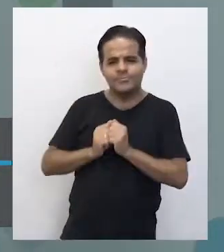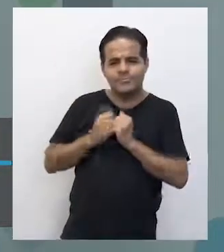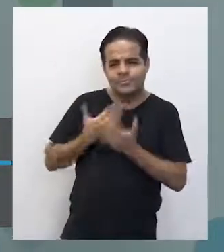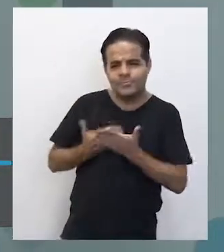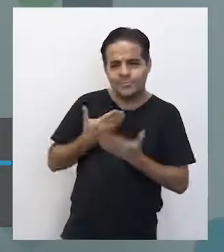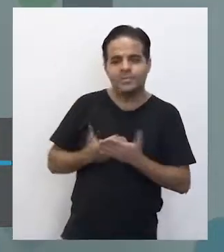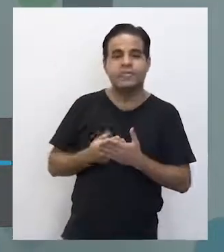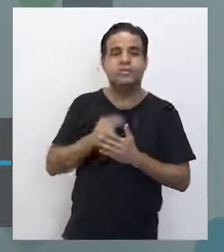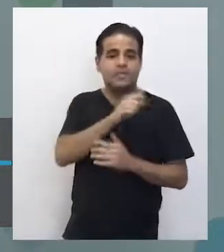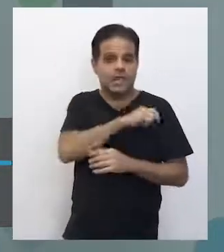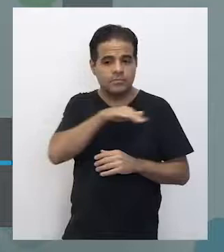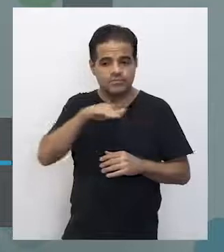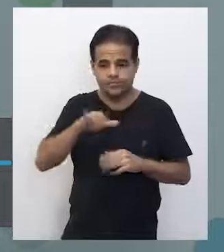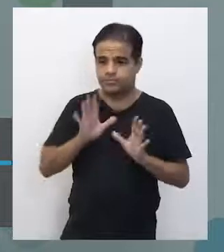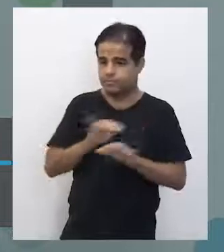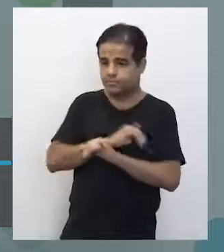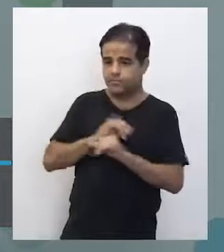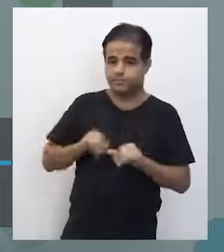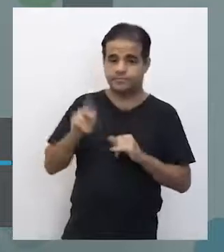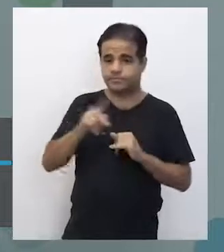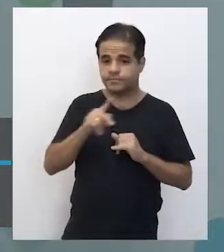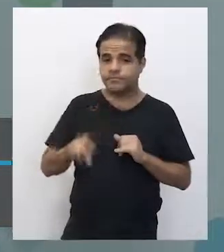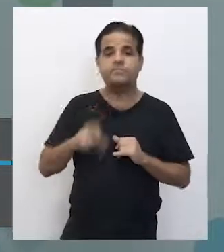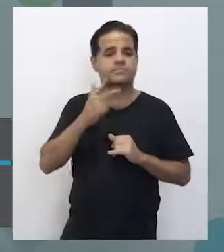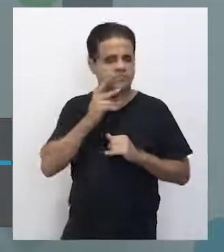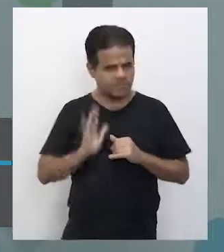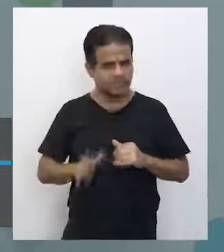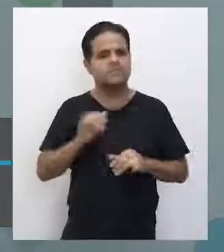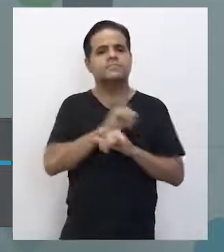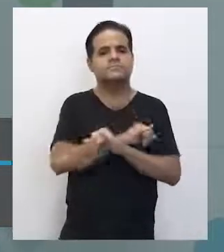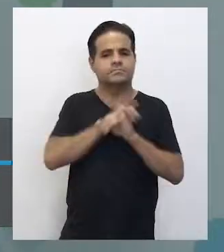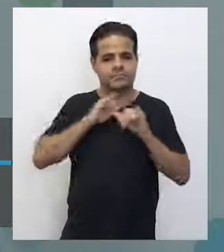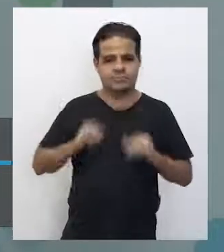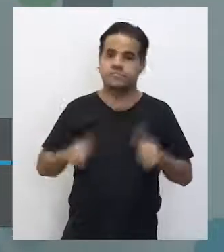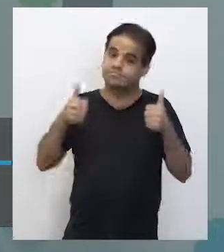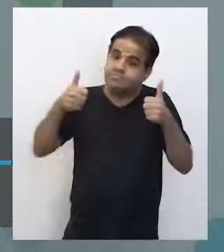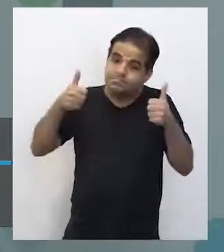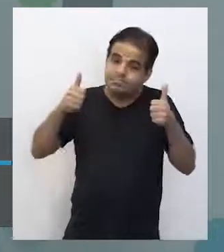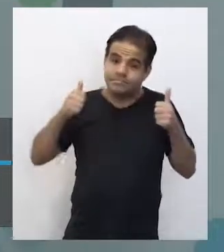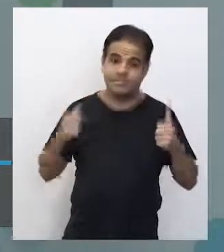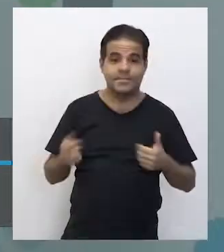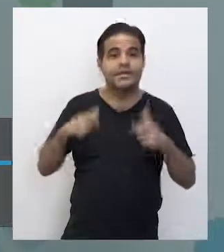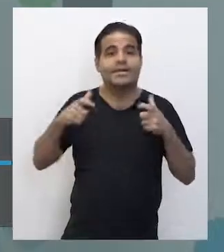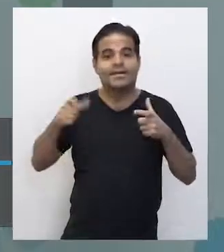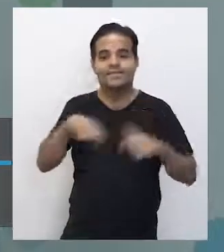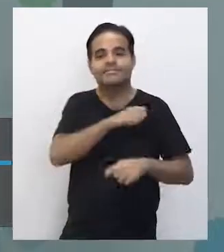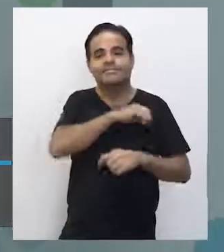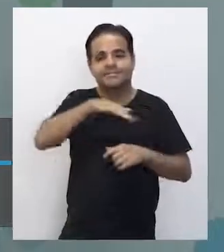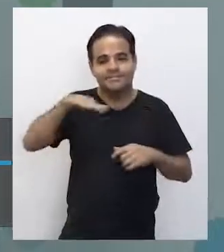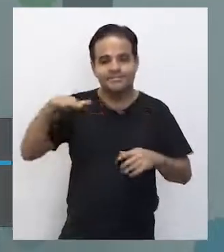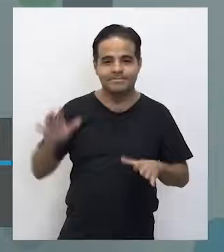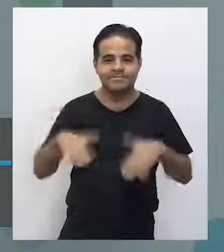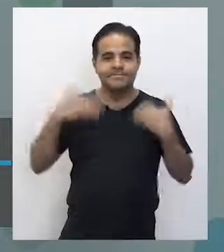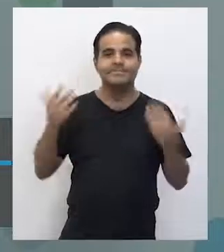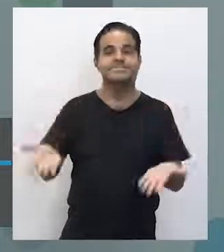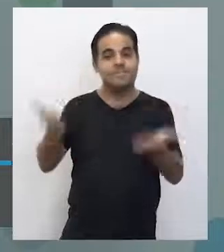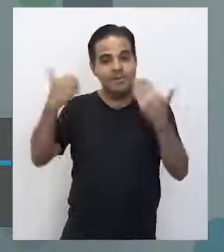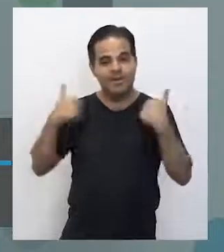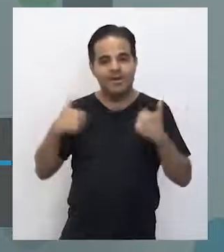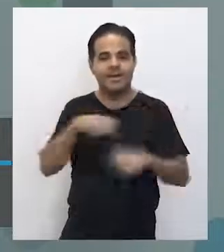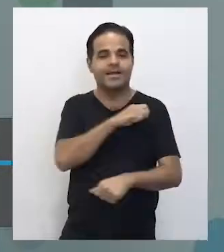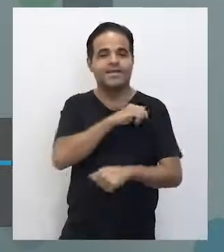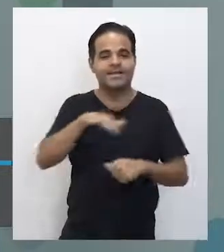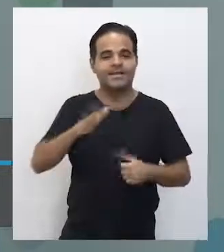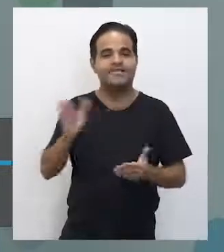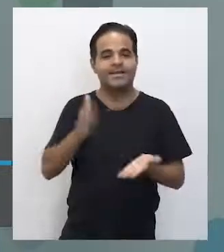alunos foram avisados? A professora falando, os alunos foram avisados. Então tá, cadê os nossos alunos, gente? Então,